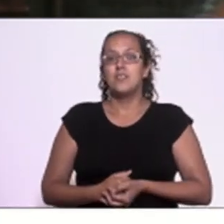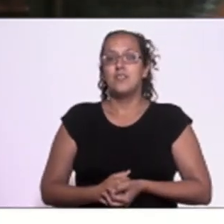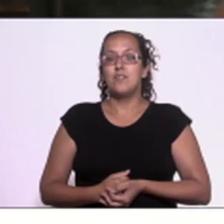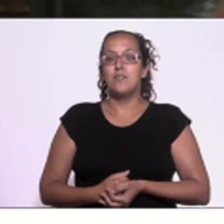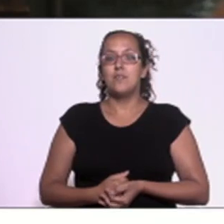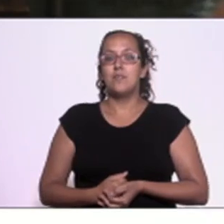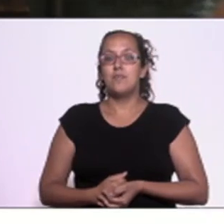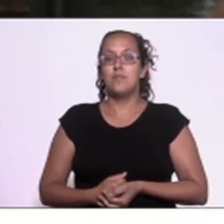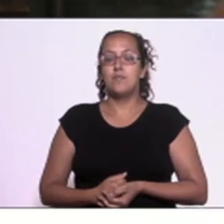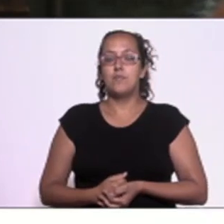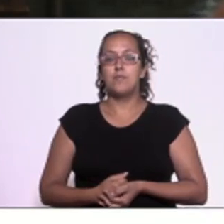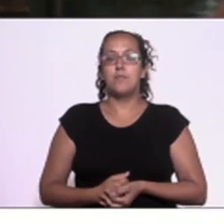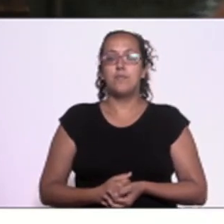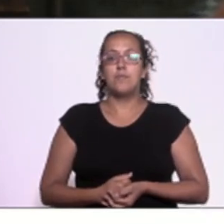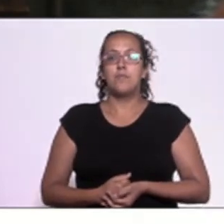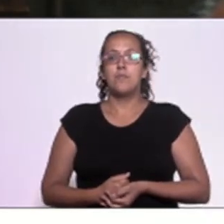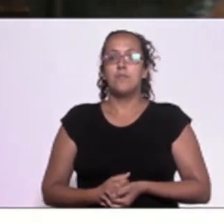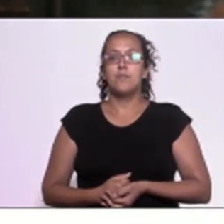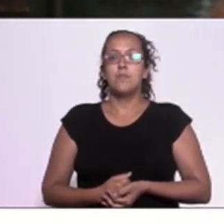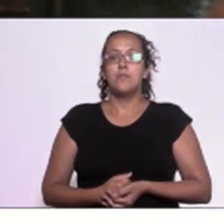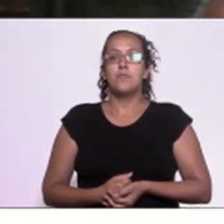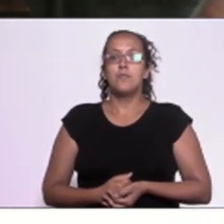mesa,